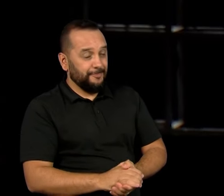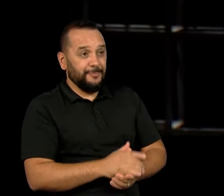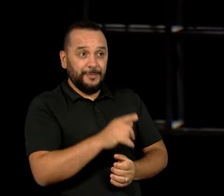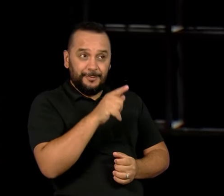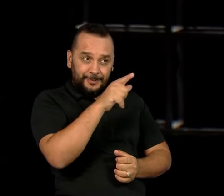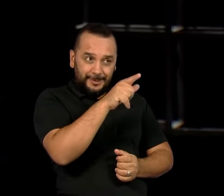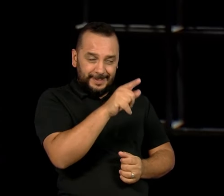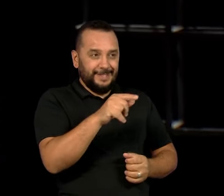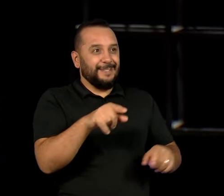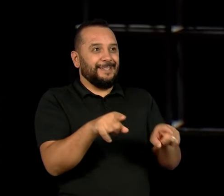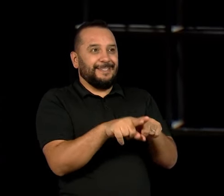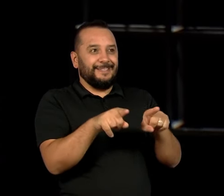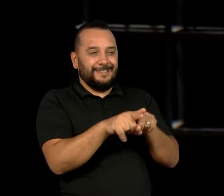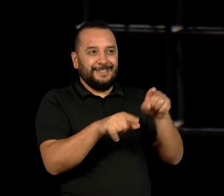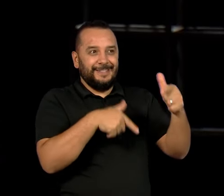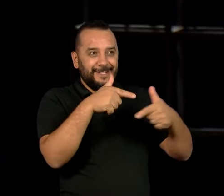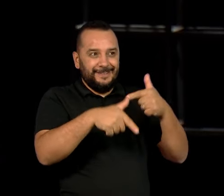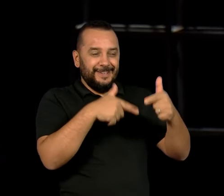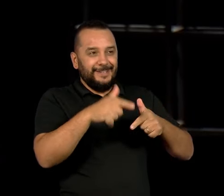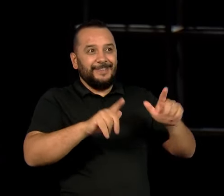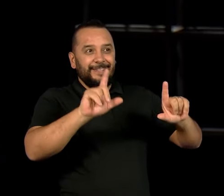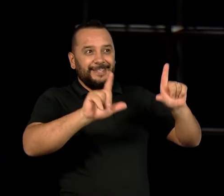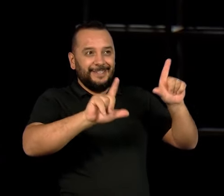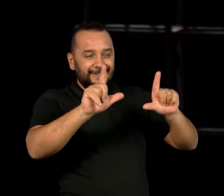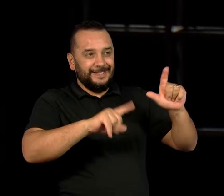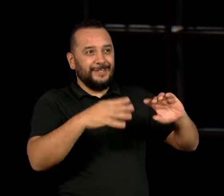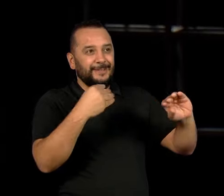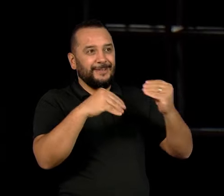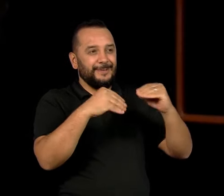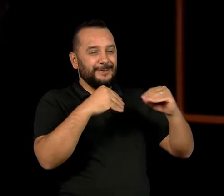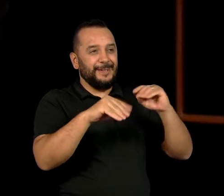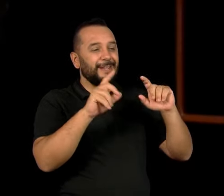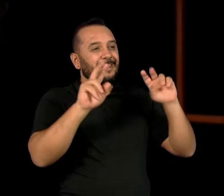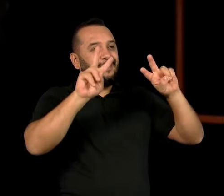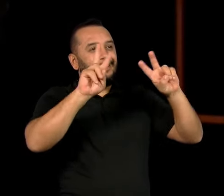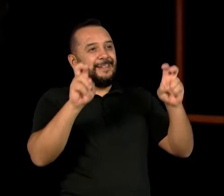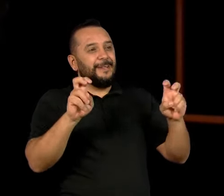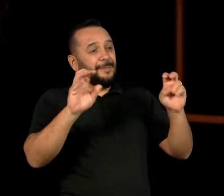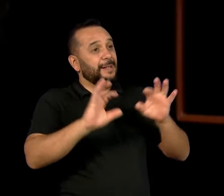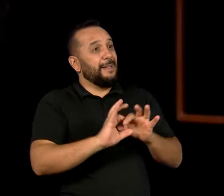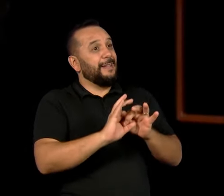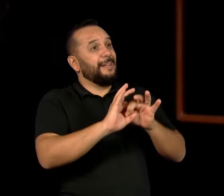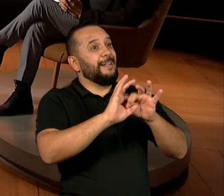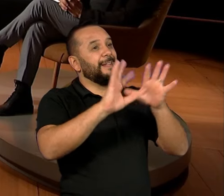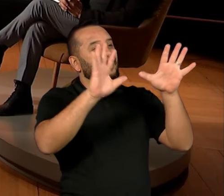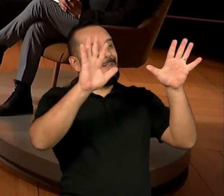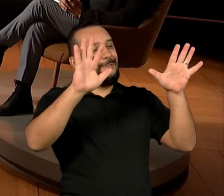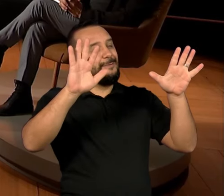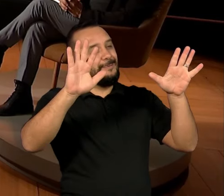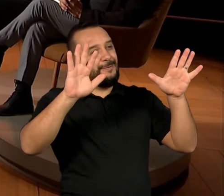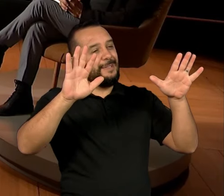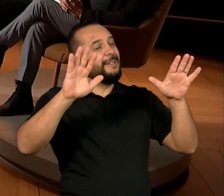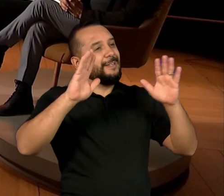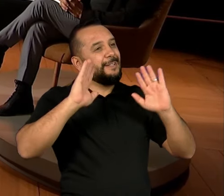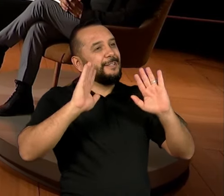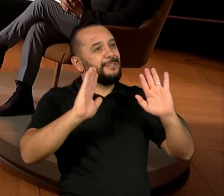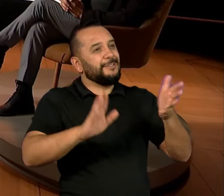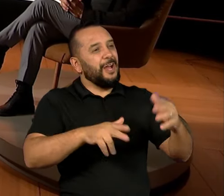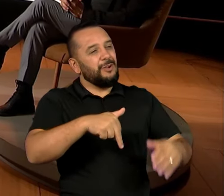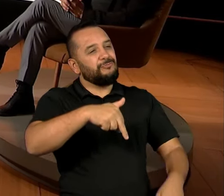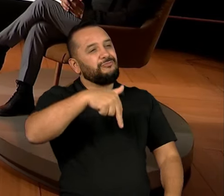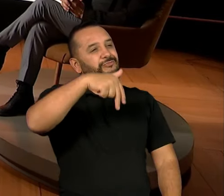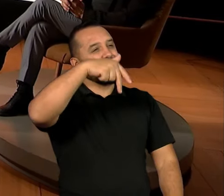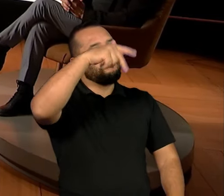começou a atuar também na TV e entra para a novela Livre para Voar, né, do Walter Negrão. Como é que foi para você esse novo ambiente,